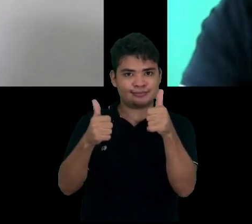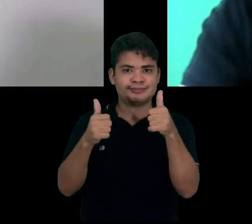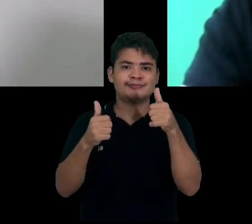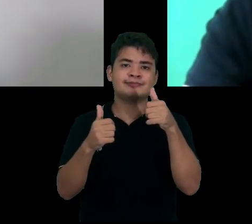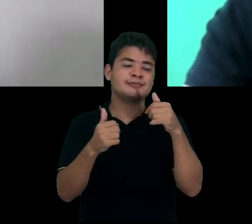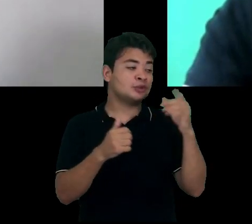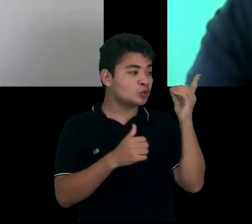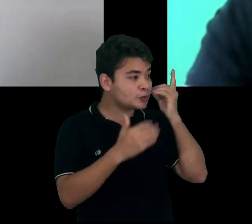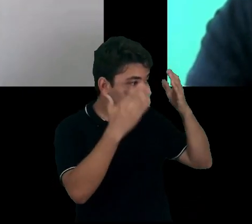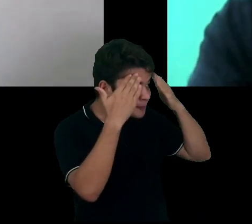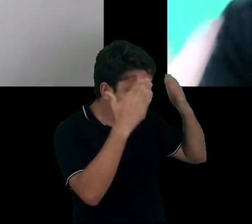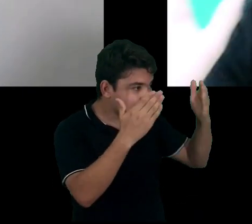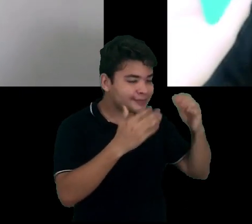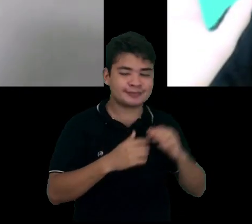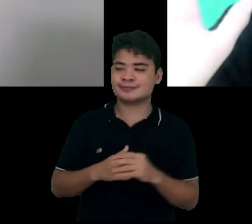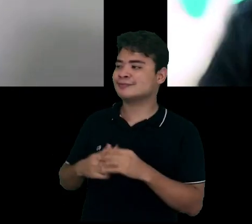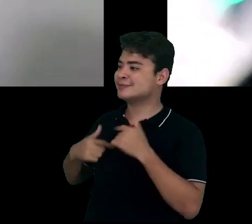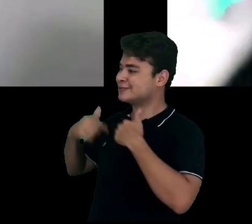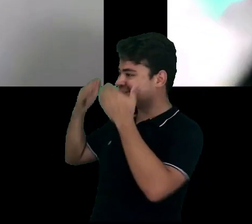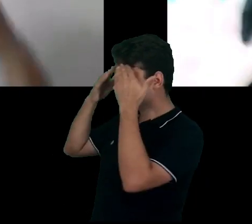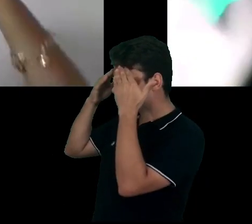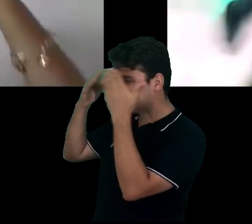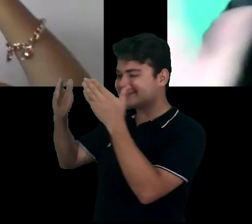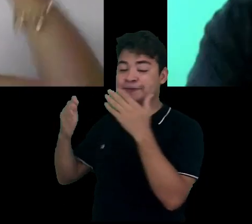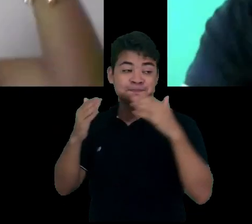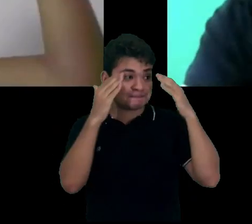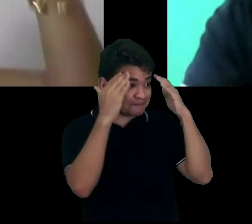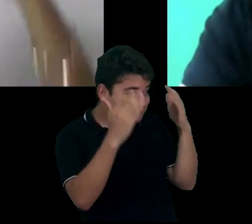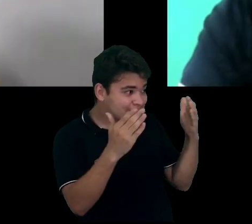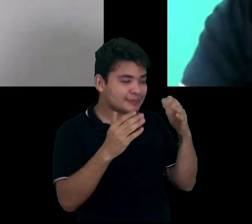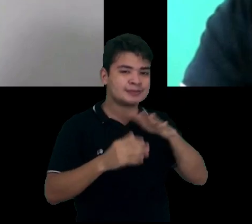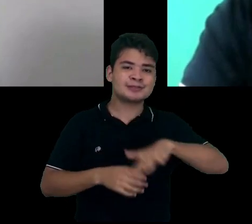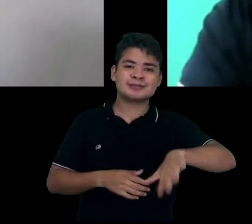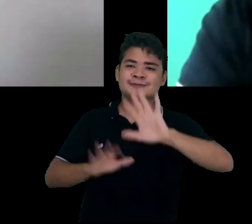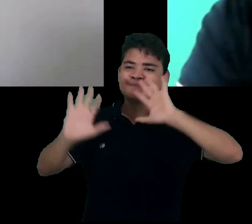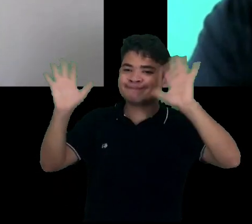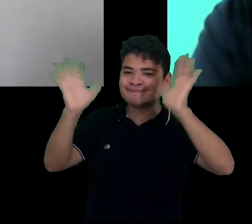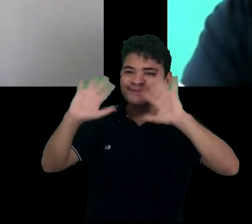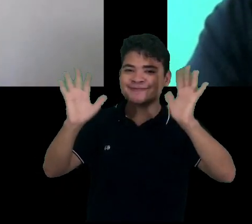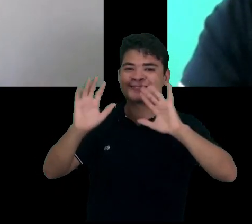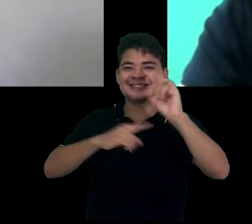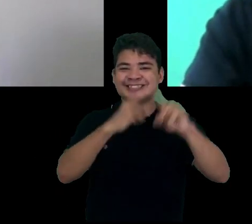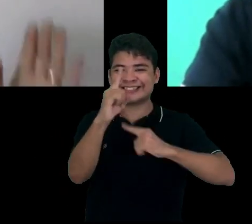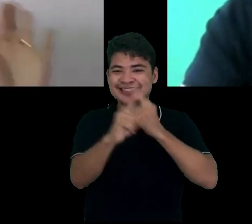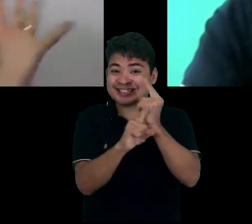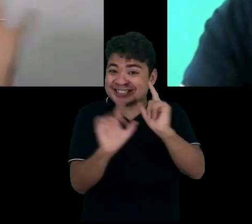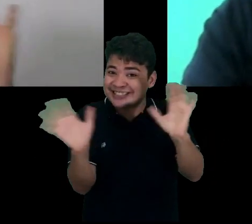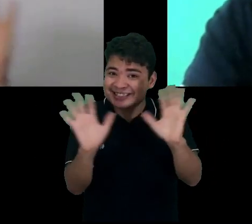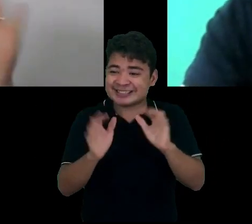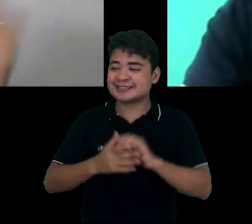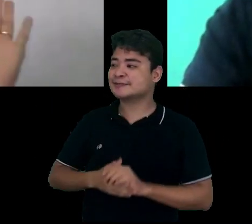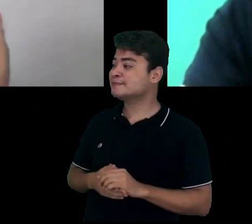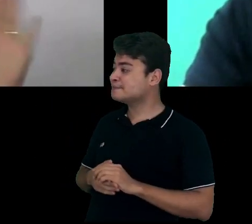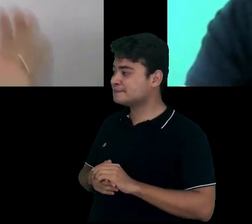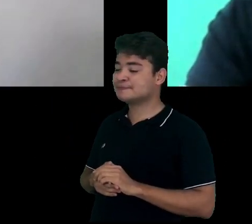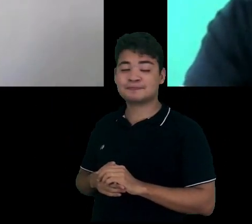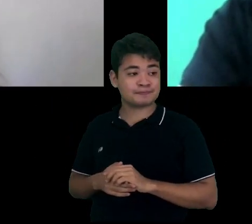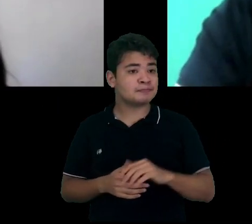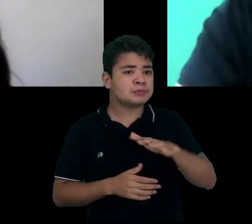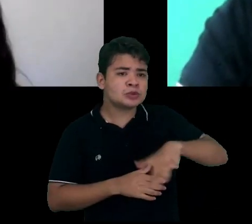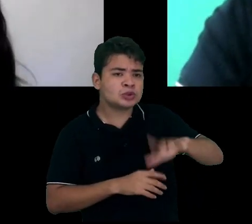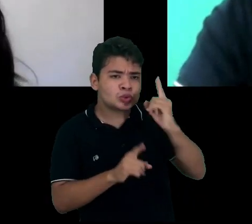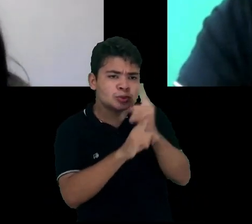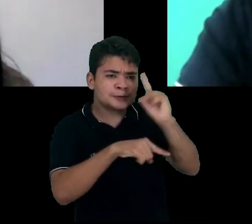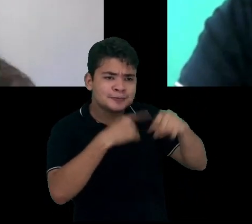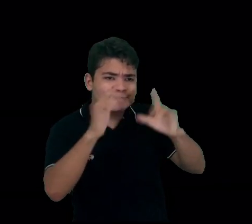Obrigada, Diogo. Eu que agradeço. Até mais, gente. See you later. See you. Bye.